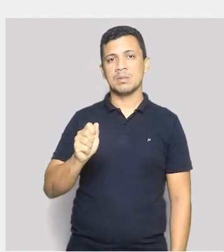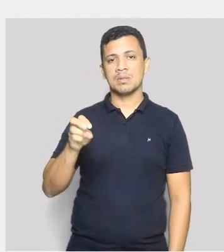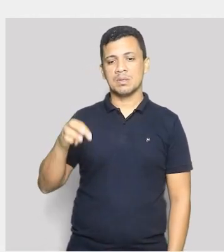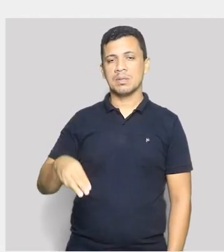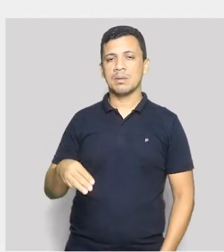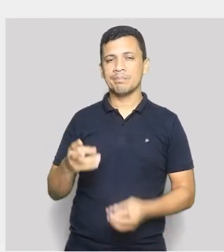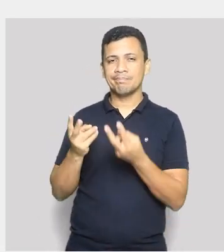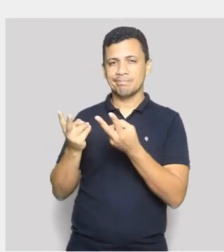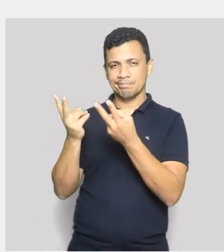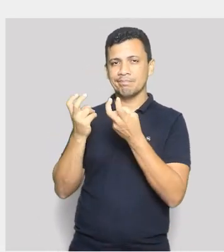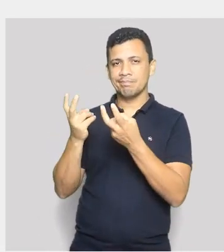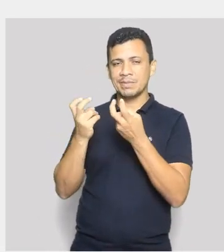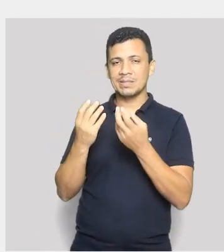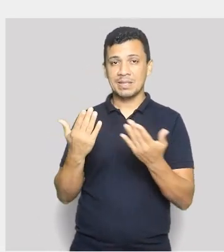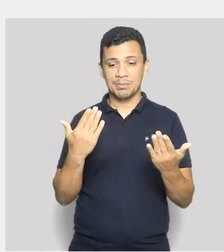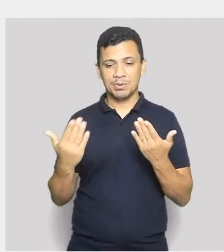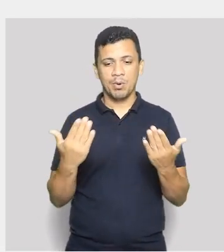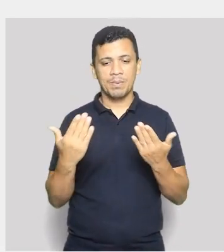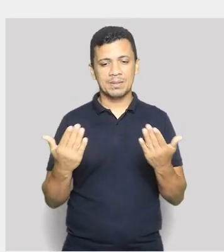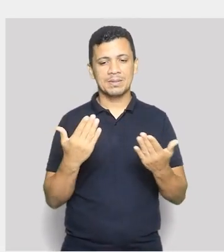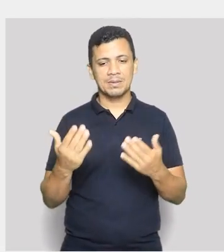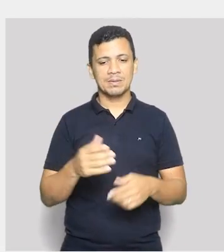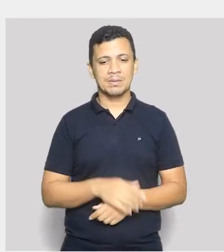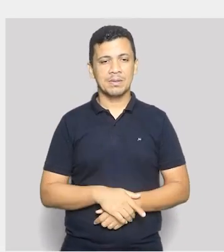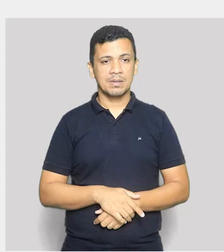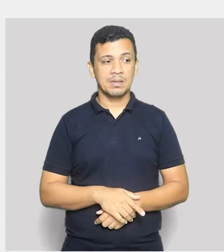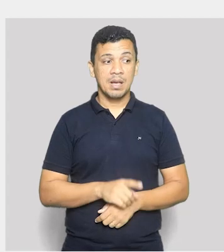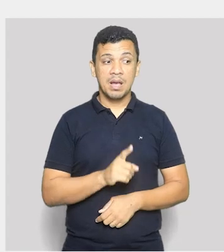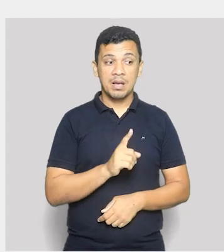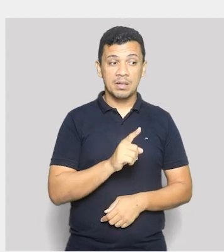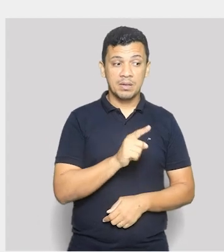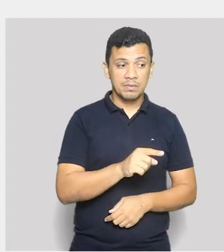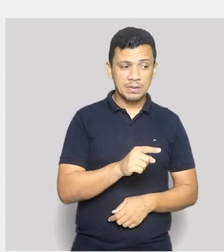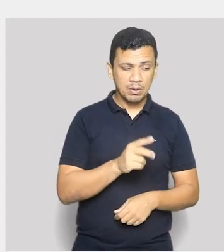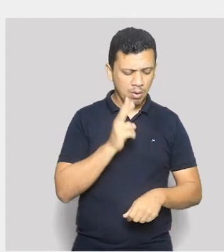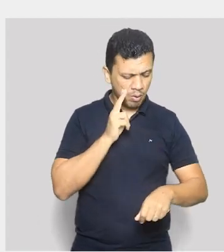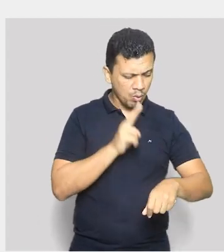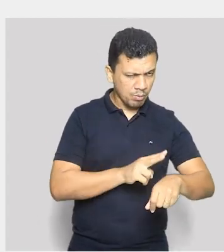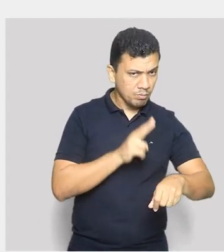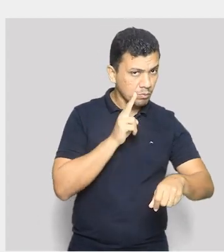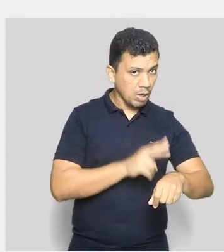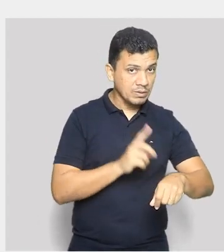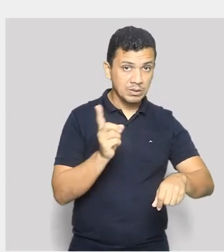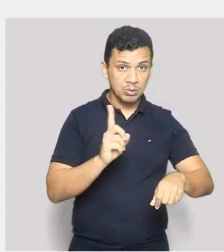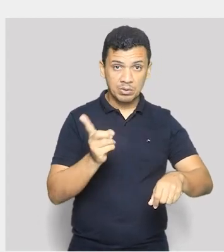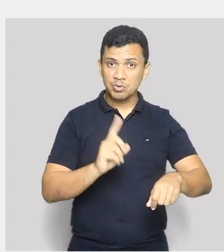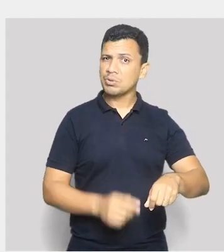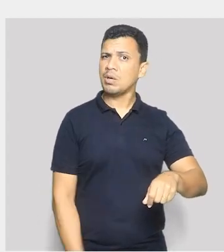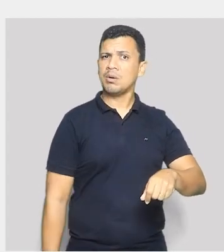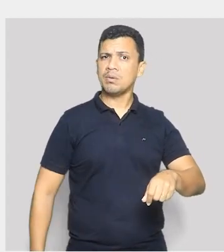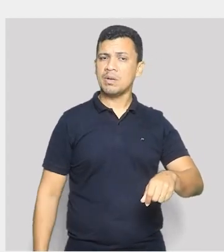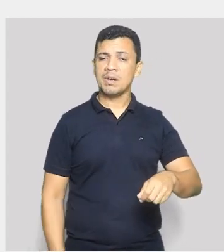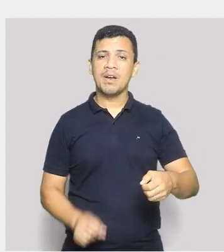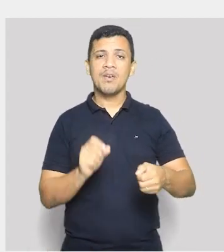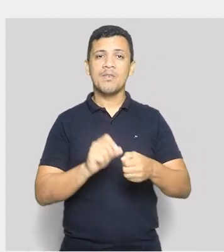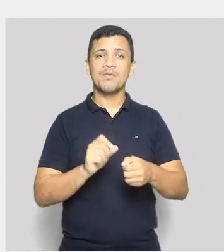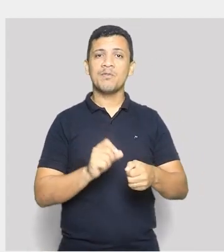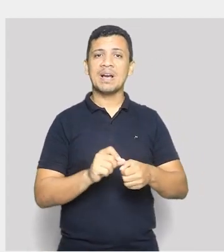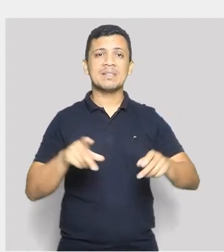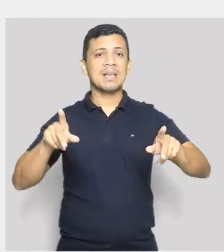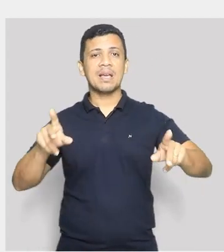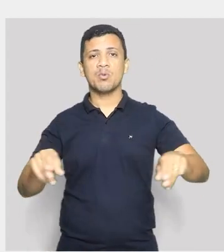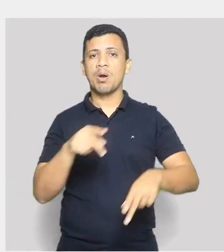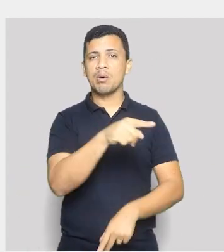uma oração comparativa. Não fique olhando o relógio, faça como